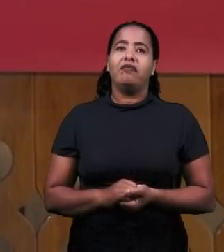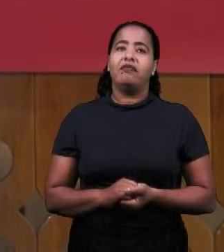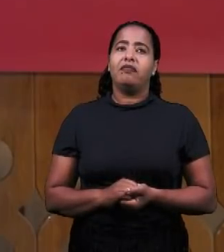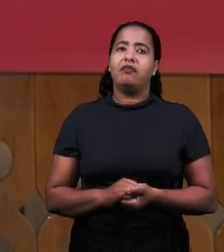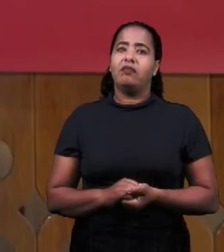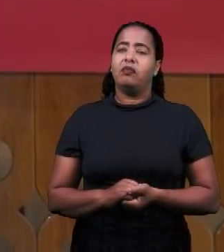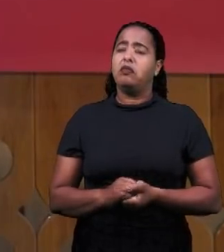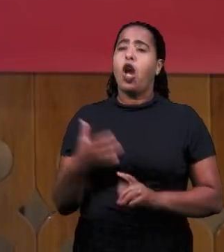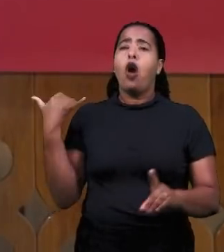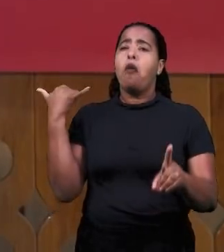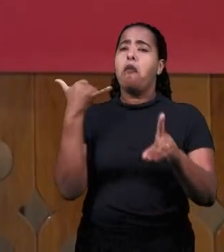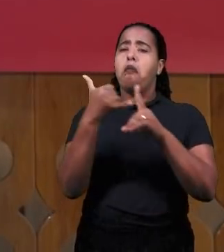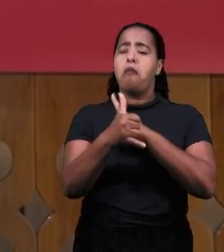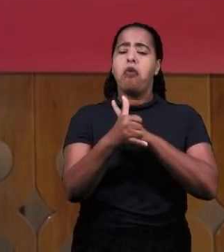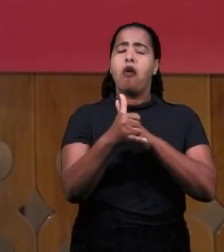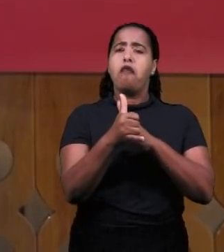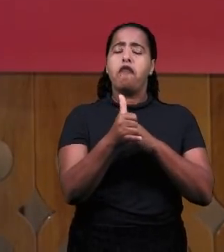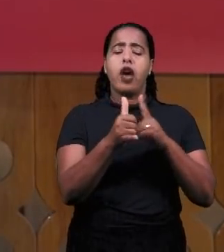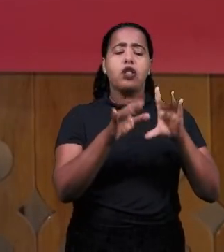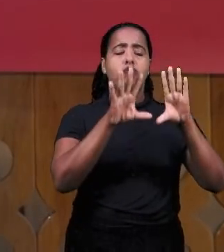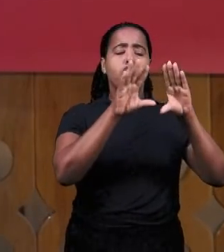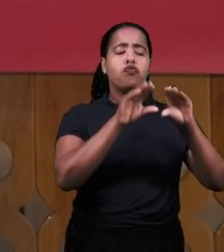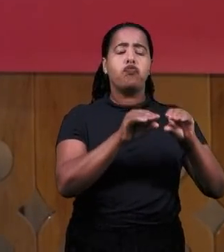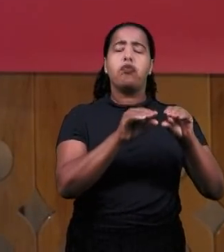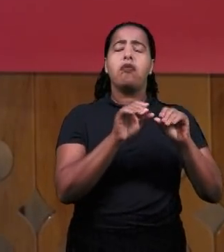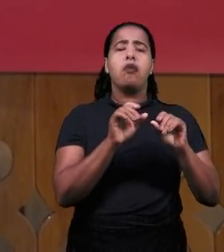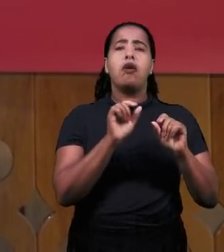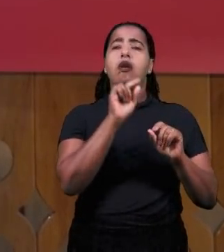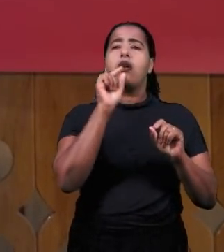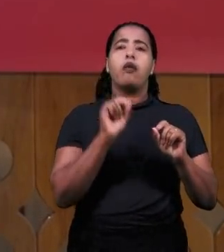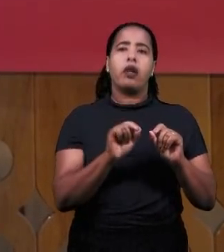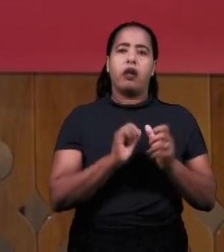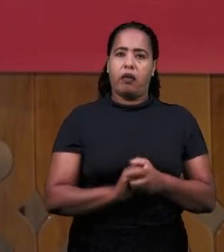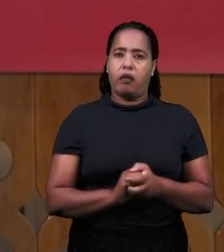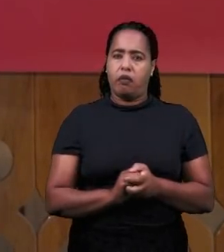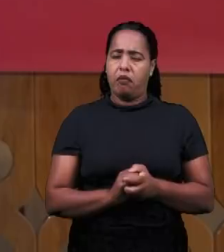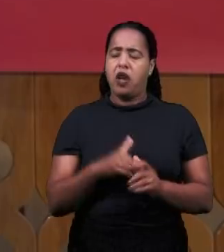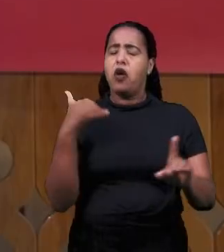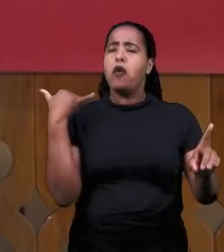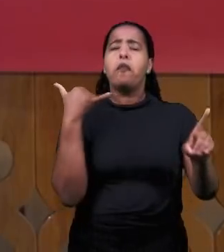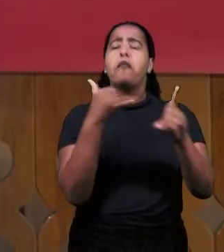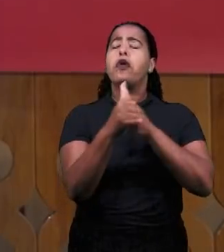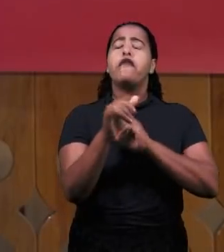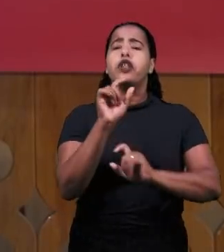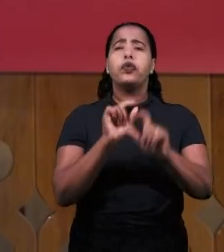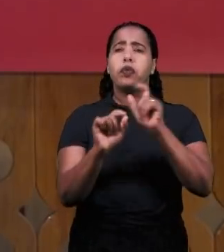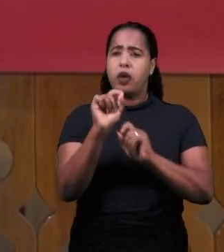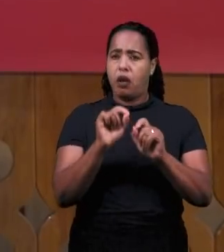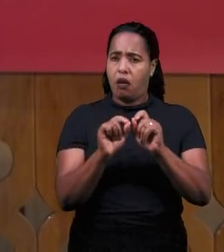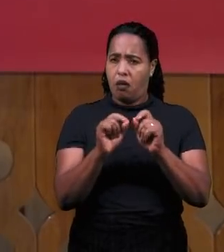profeta do escuro? Esse aqui é o problema. Ele está profetizando de quê? Daquilo que ele não está vendo?